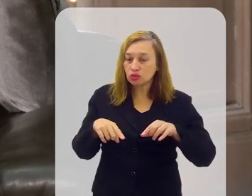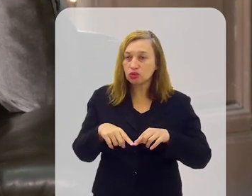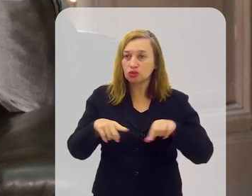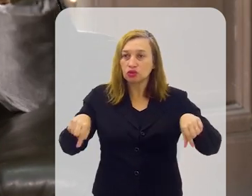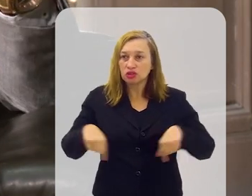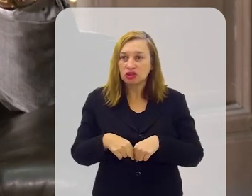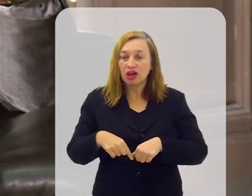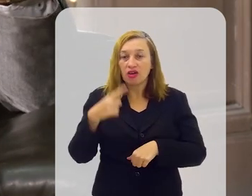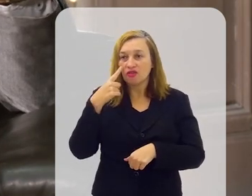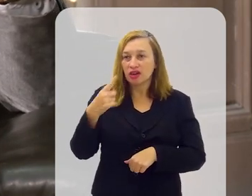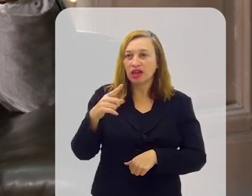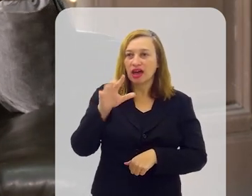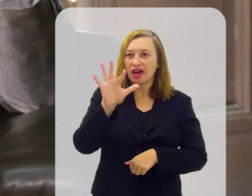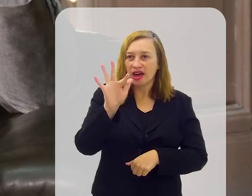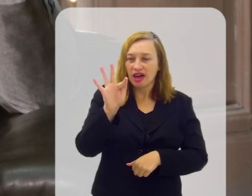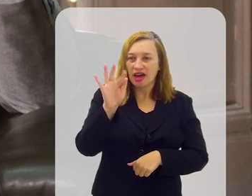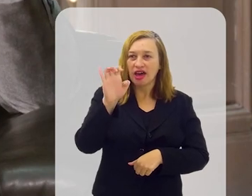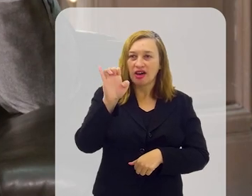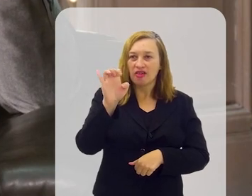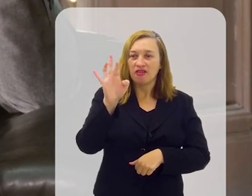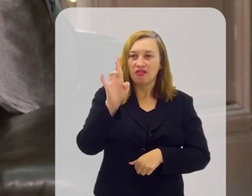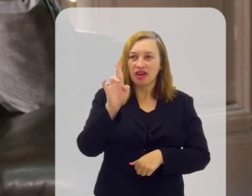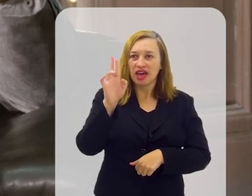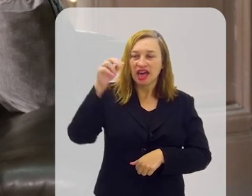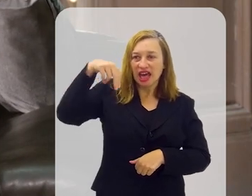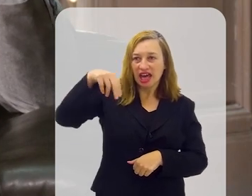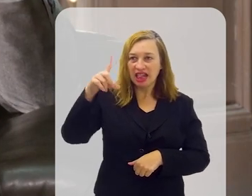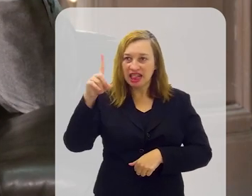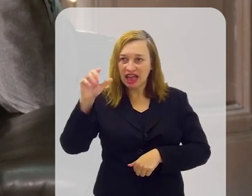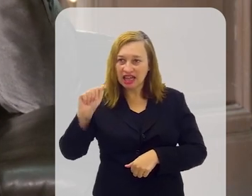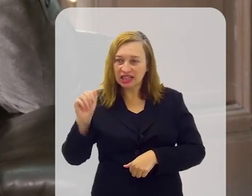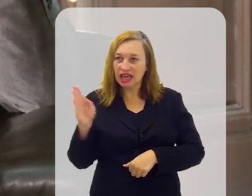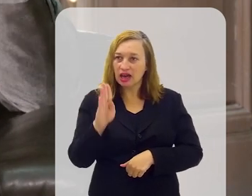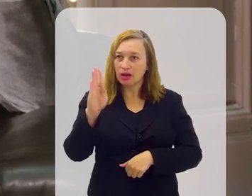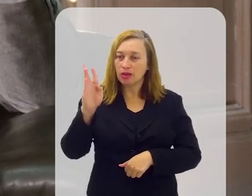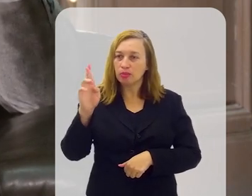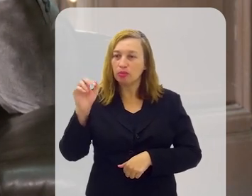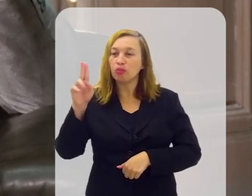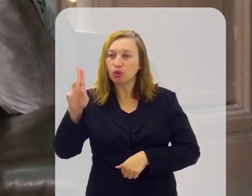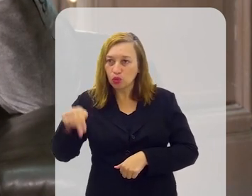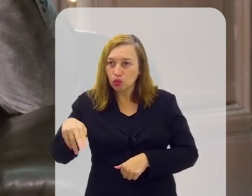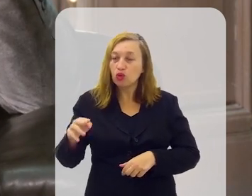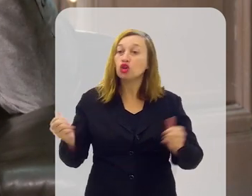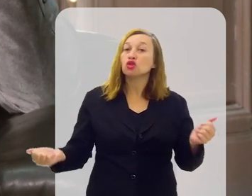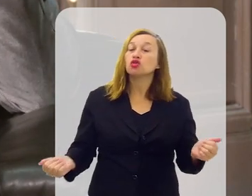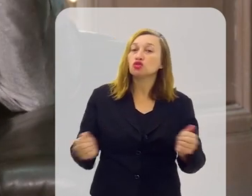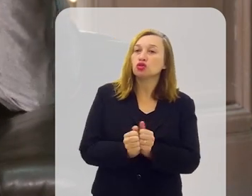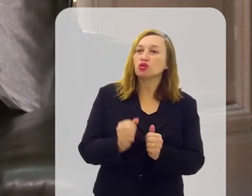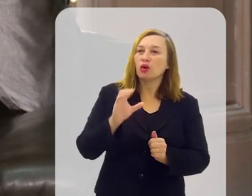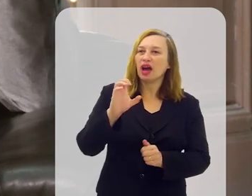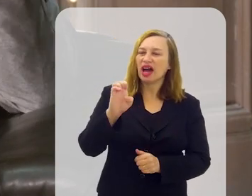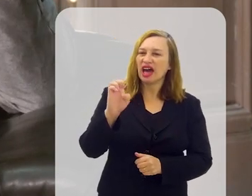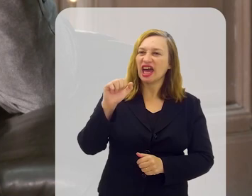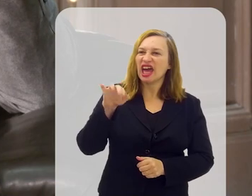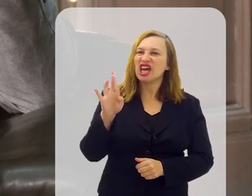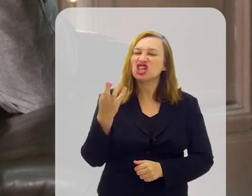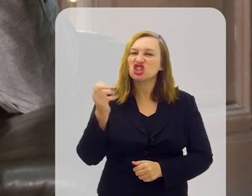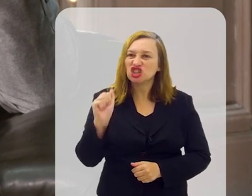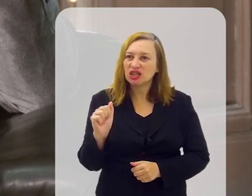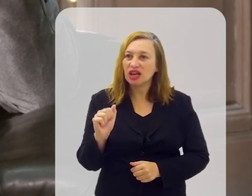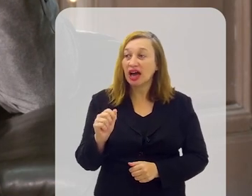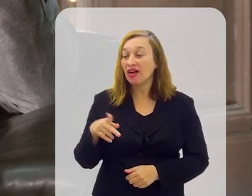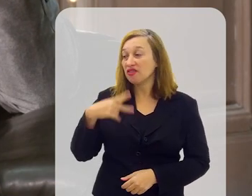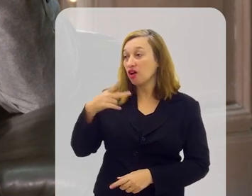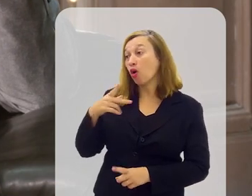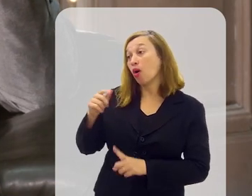vendo a Fernanda Brum gravando. Grande junto Fernanda com a Brum. Eixla. Elas estavam gravando um programa e ele falou, mês que vem você vai gravar.